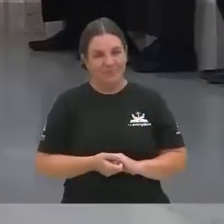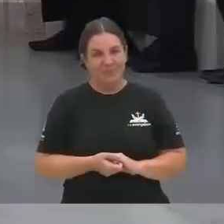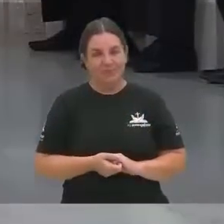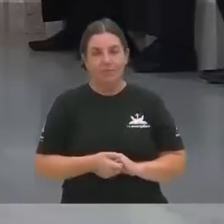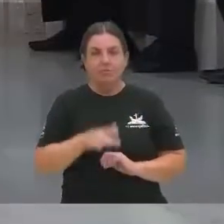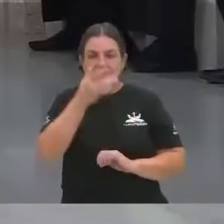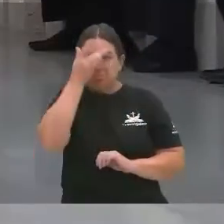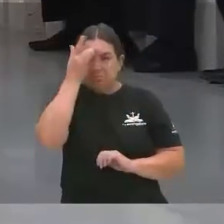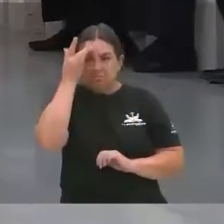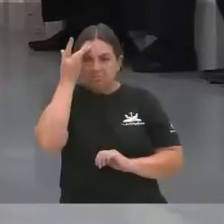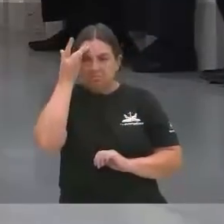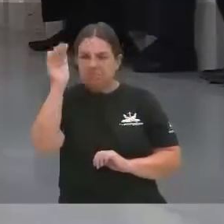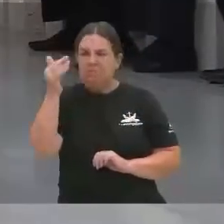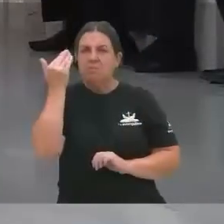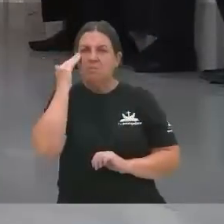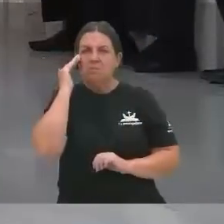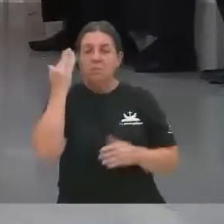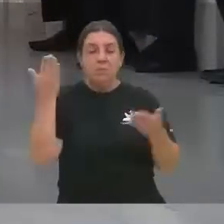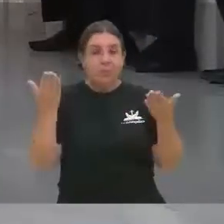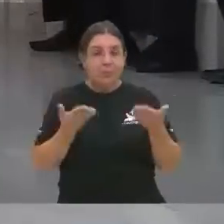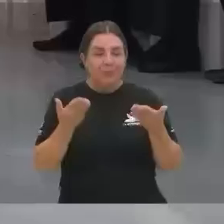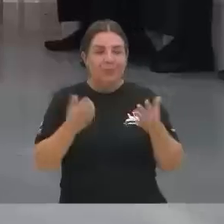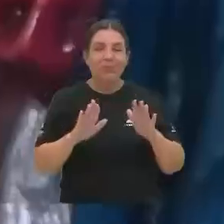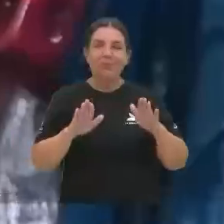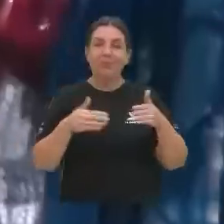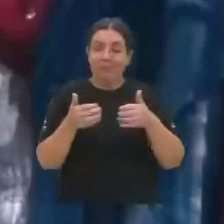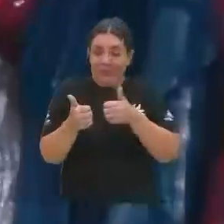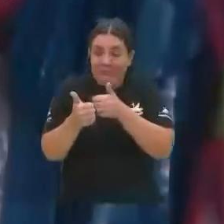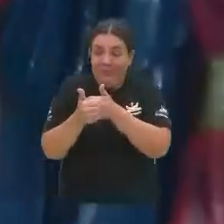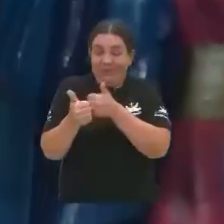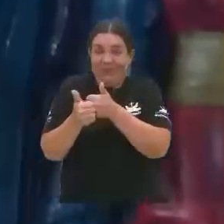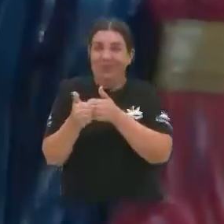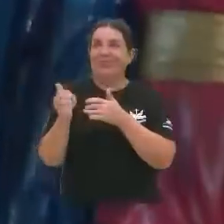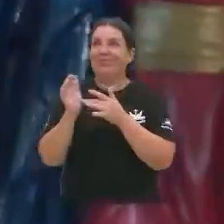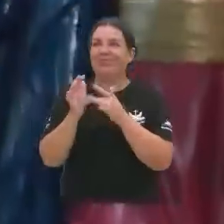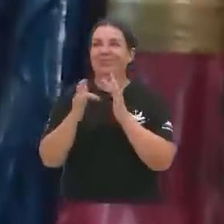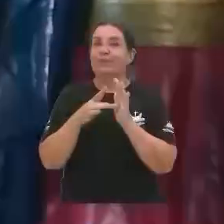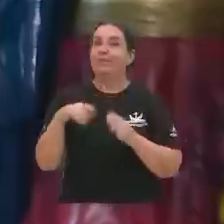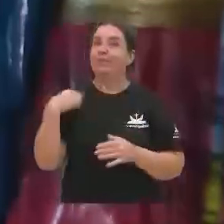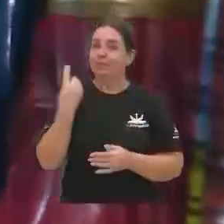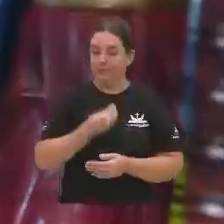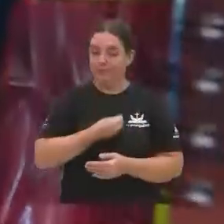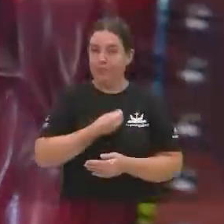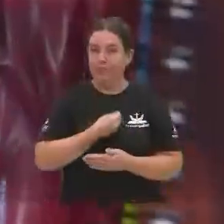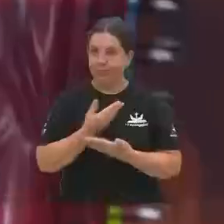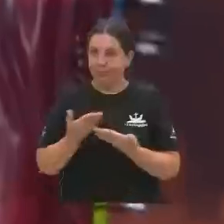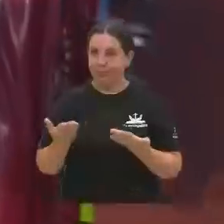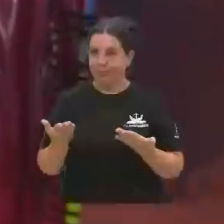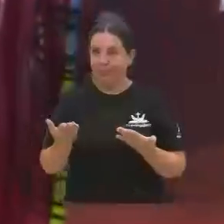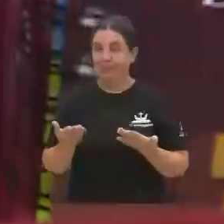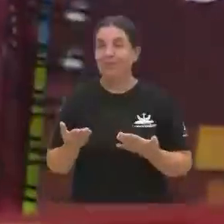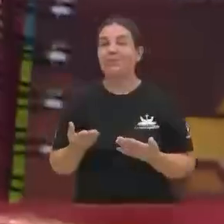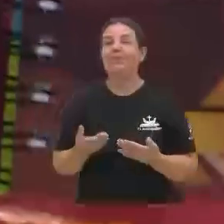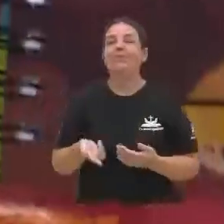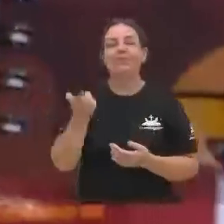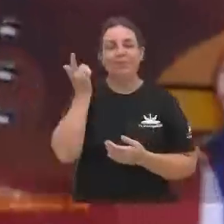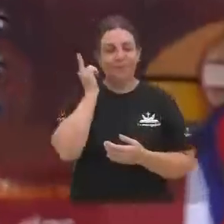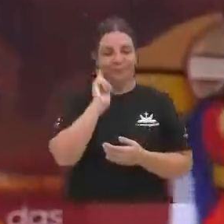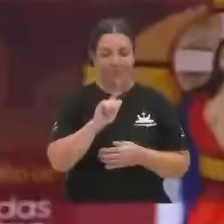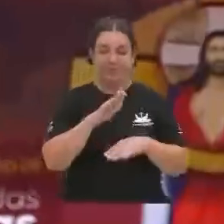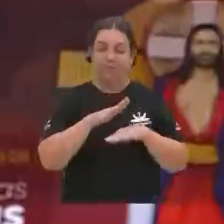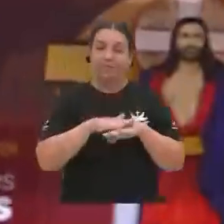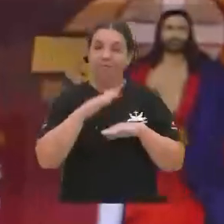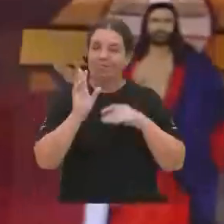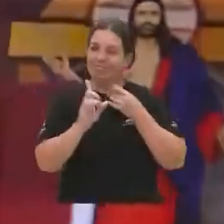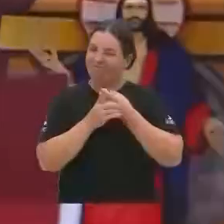pessoas que estão entendendo que quanto mais próximos de Jesus conseguem ser mais